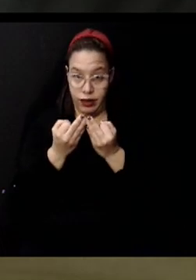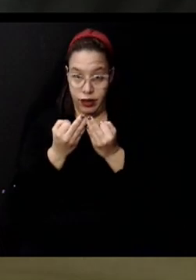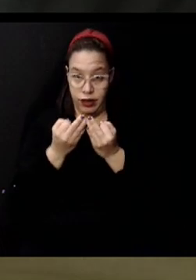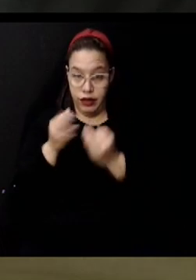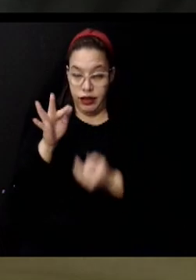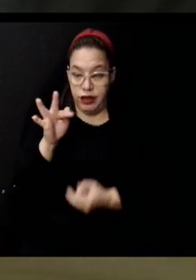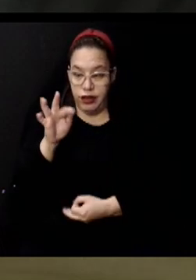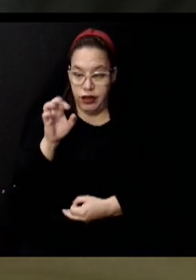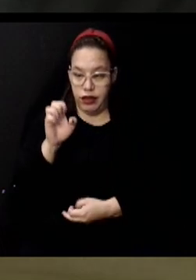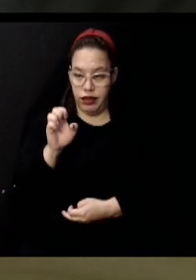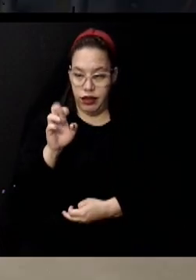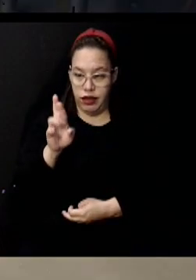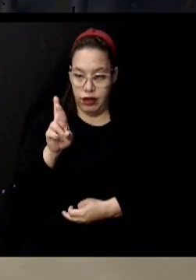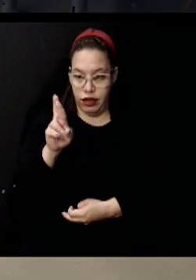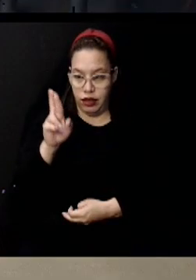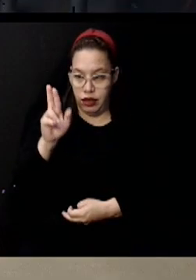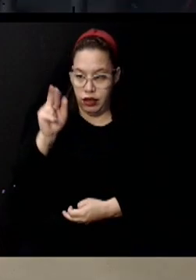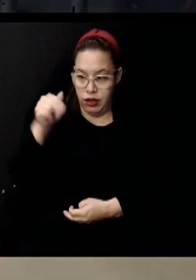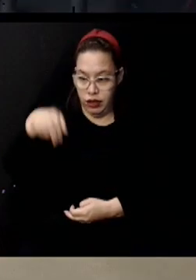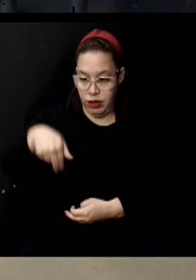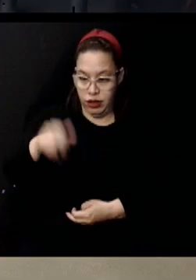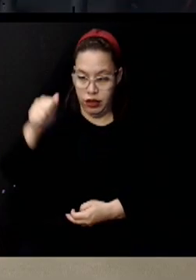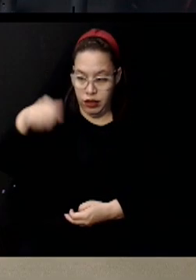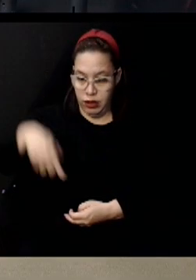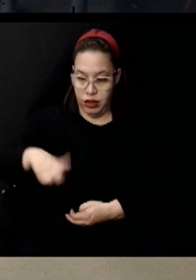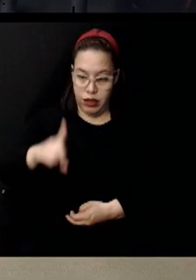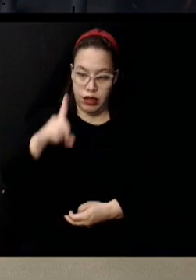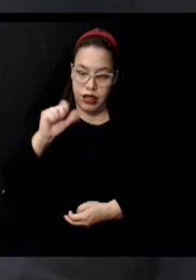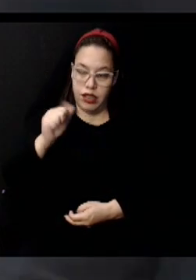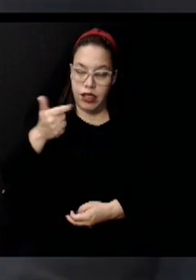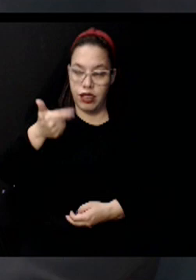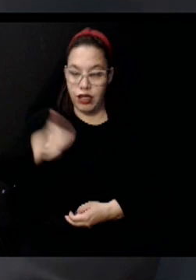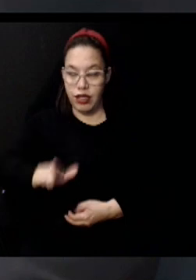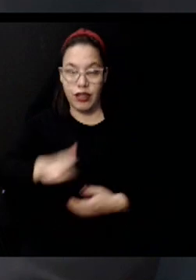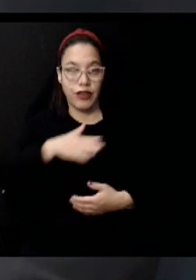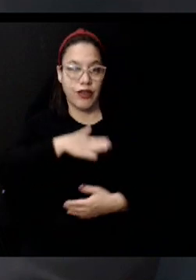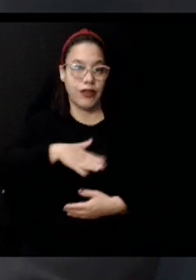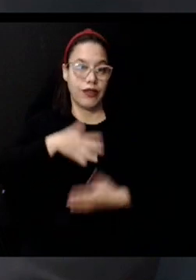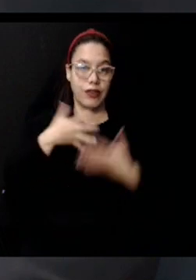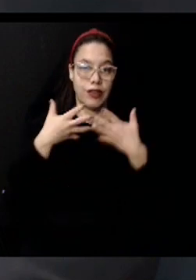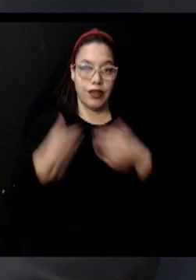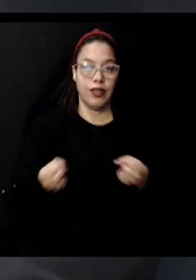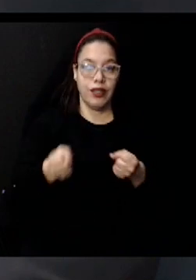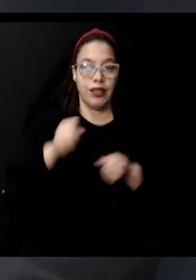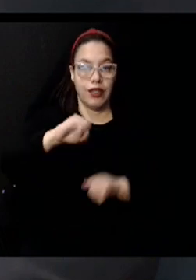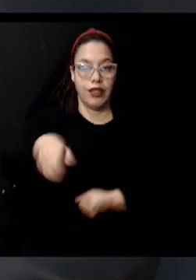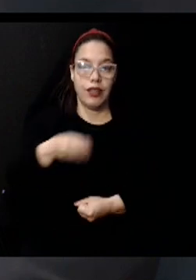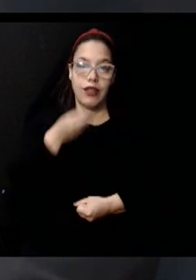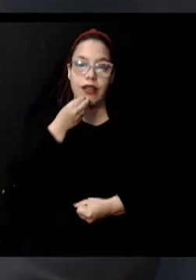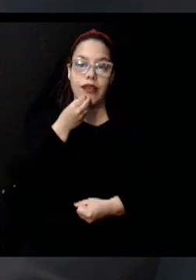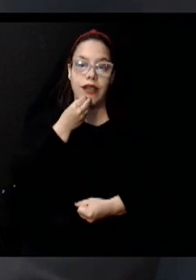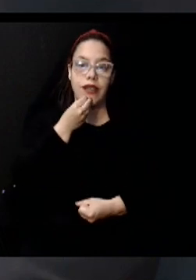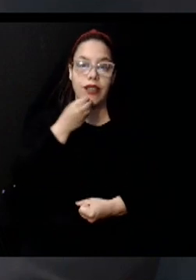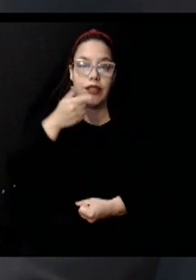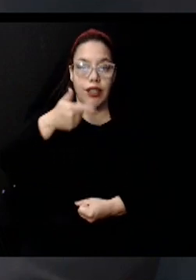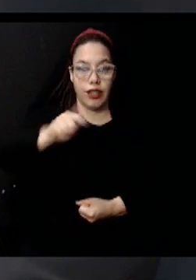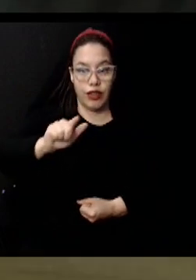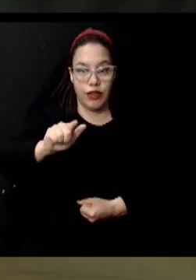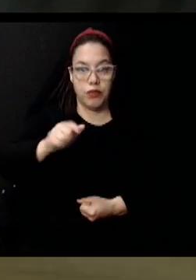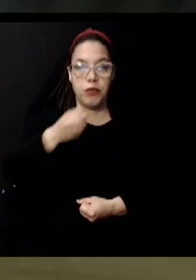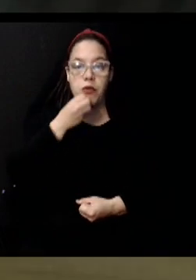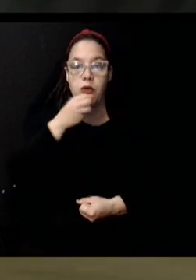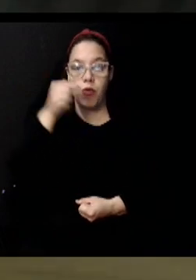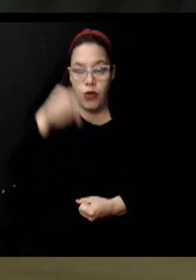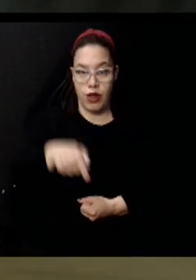Lira Garcia. Seja muito bem-vinda mais uma vez aqui no Estúdio Câmara. Muito Prazer te obrigada pela receber. oportunidade, tá, de estar aqui novamente, é muito bom estar aqui